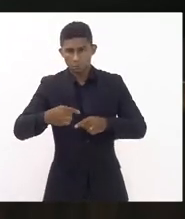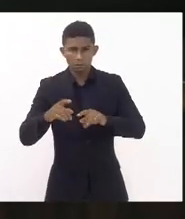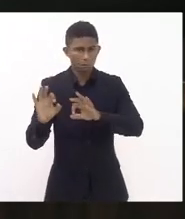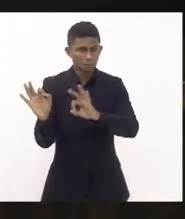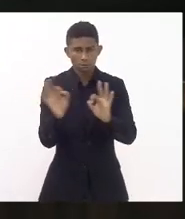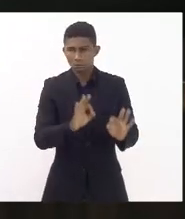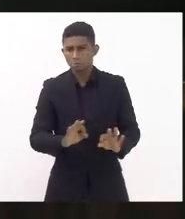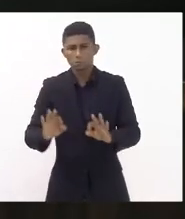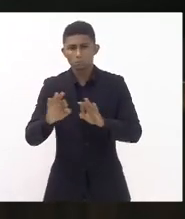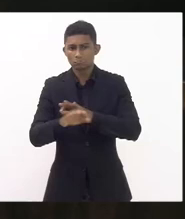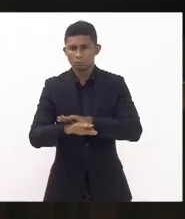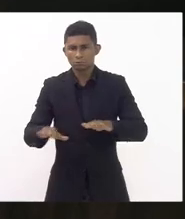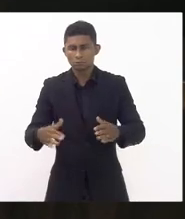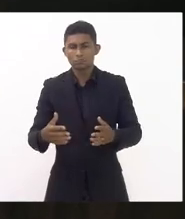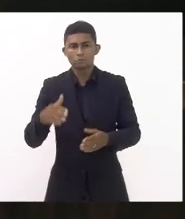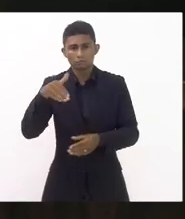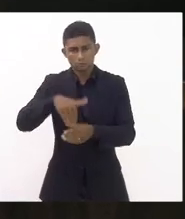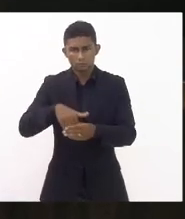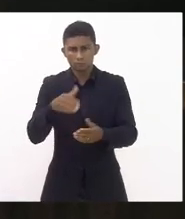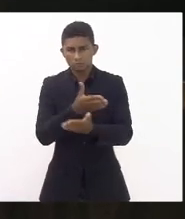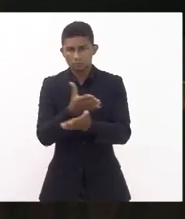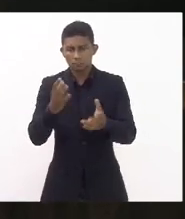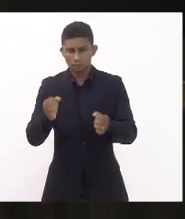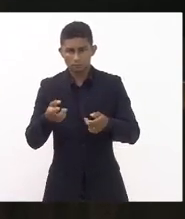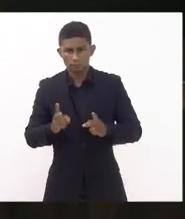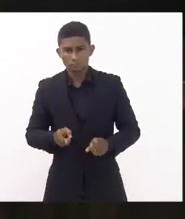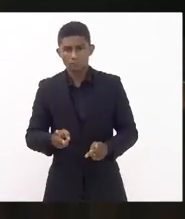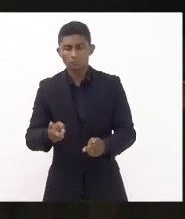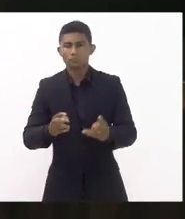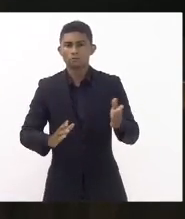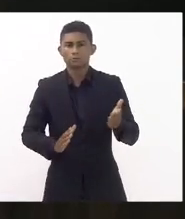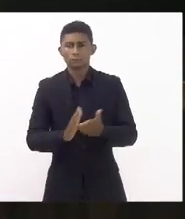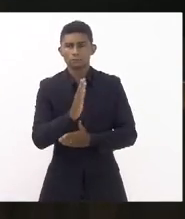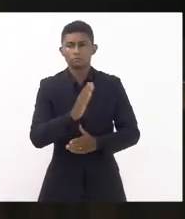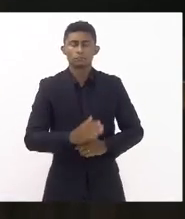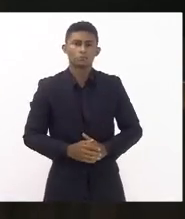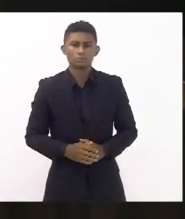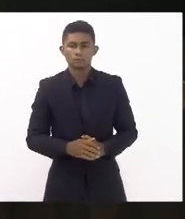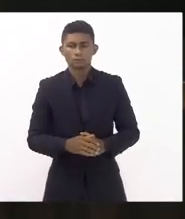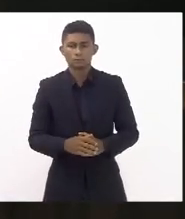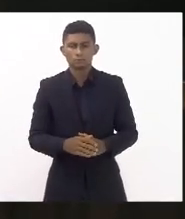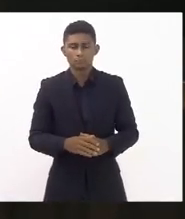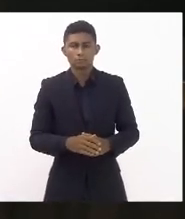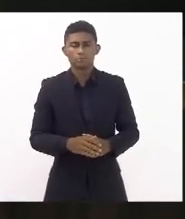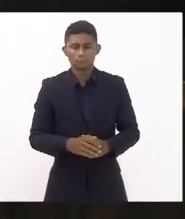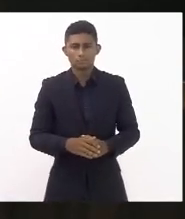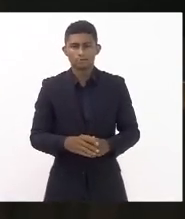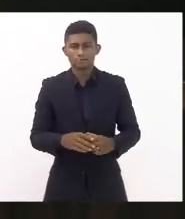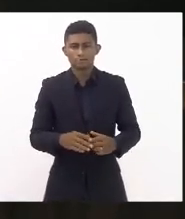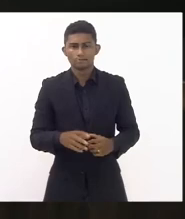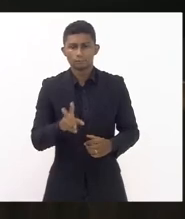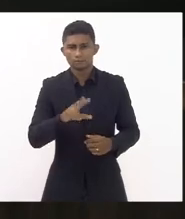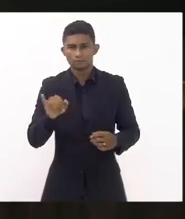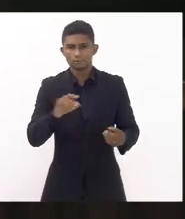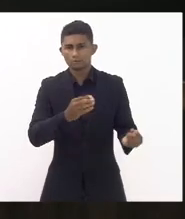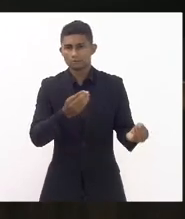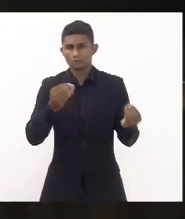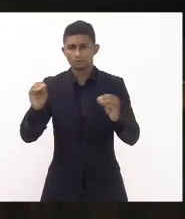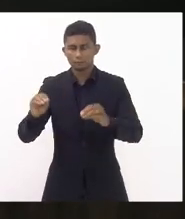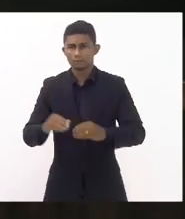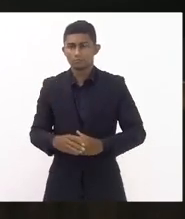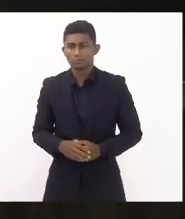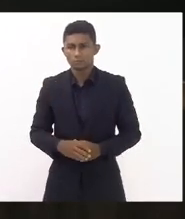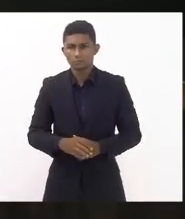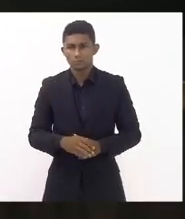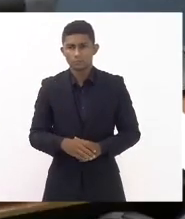querer discutir, encerrada a discussão, em votação, os senhores que aprovam, permanecem como estão, aprovado, vai a promulgação. Com a abstenção